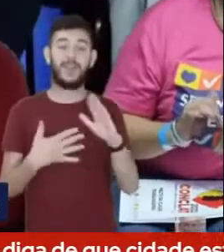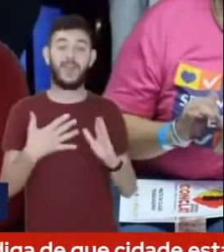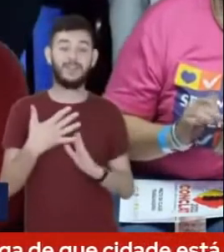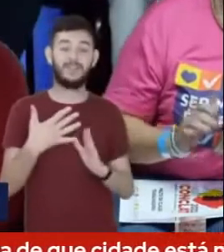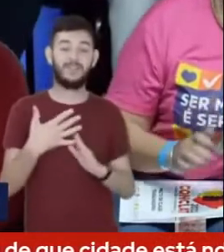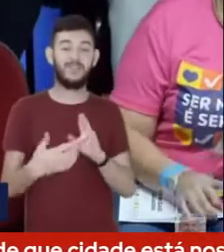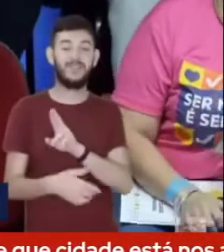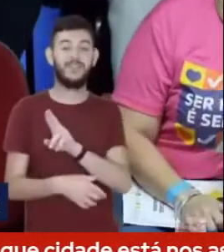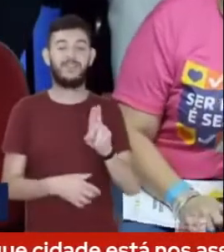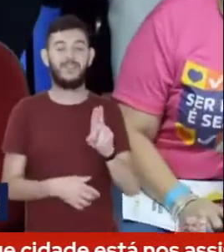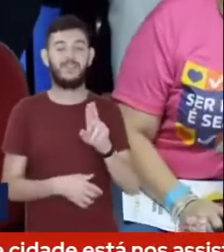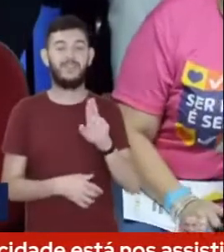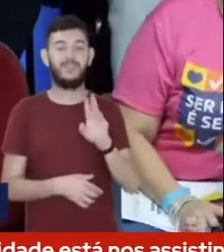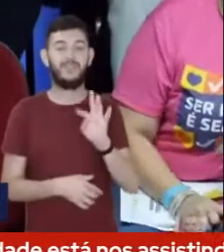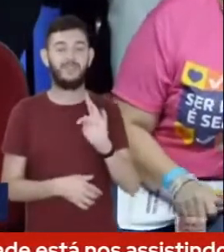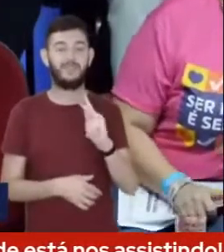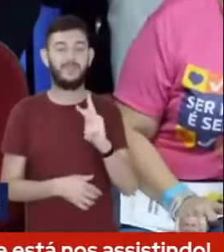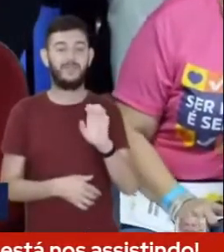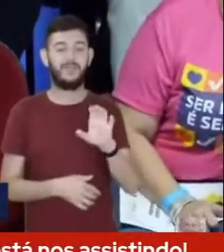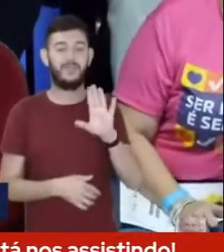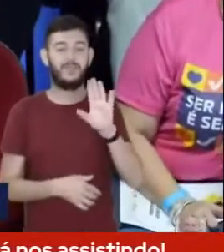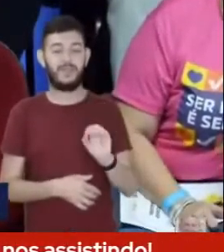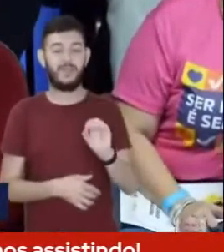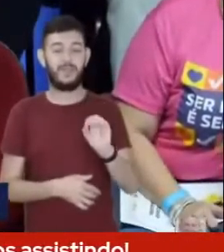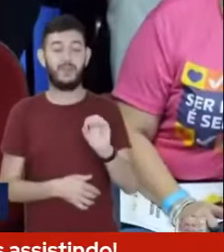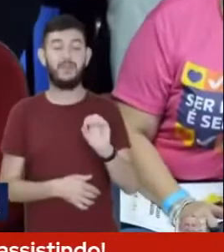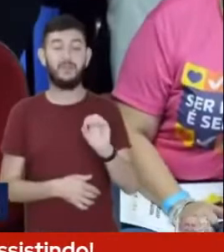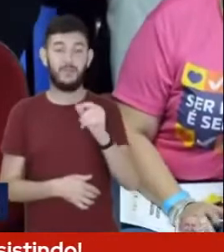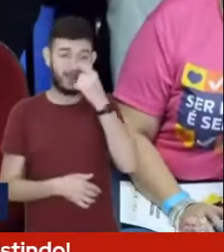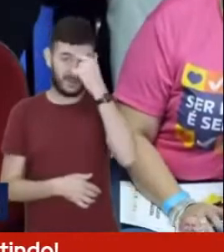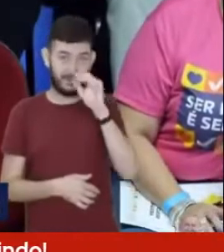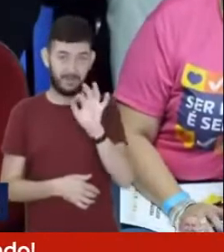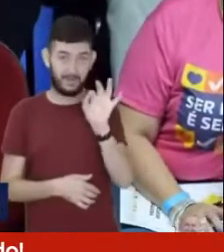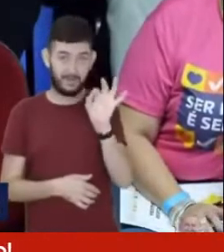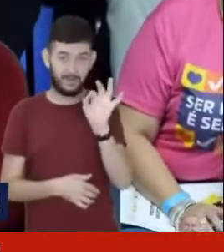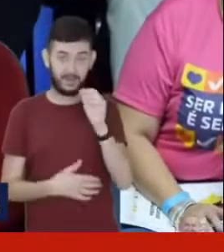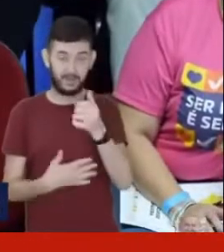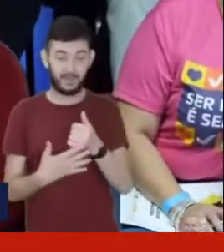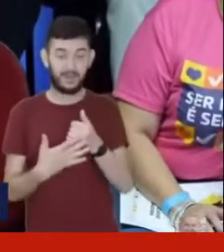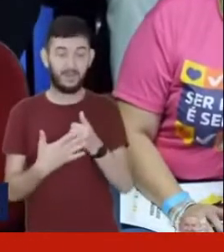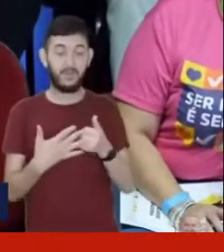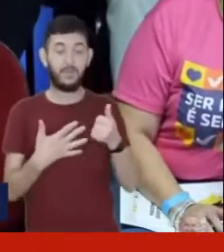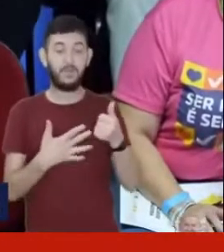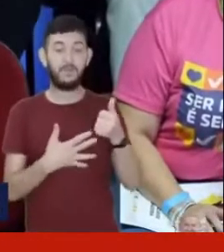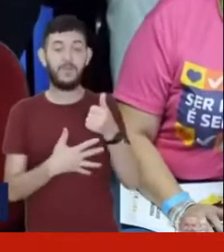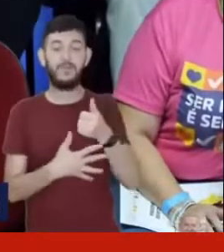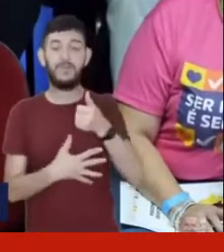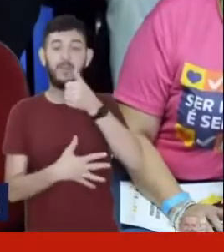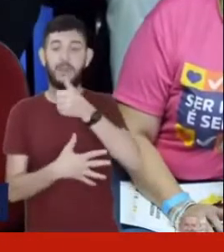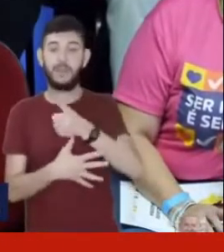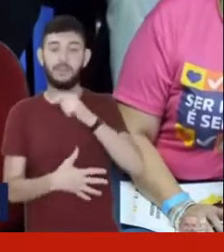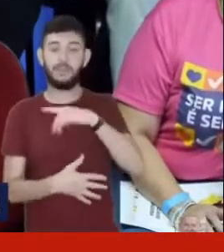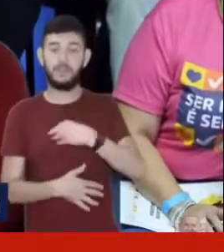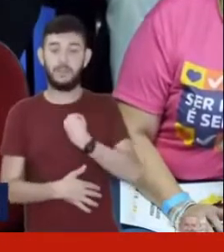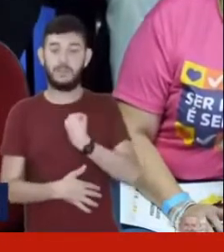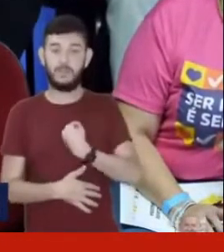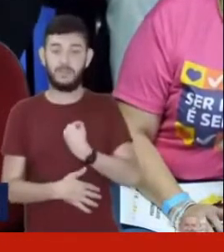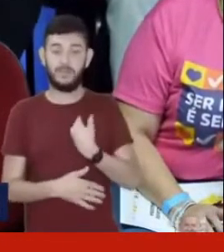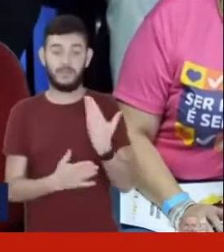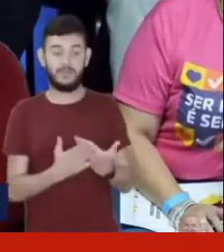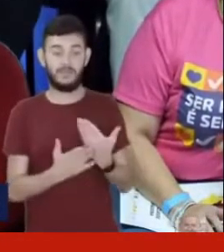privilégio de passar na faculdade e poder fazer a faculdade. Privilégio esse, companheiro Lula,